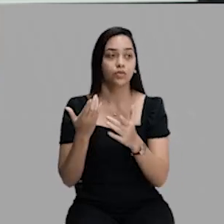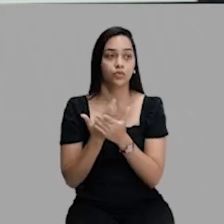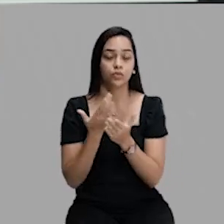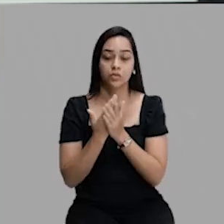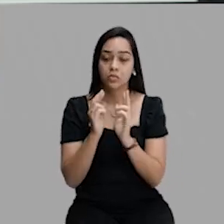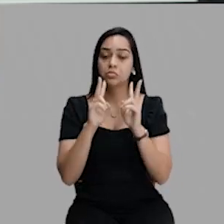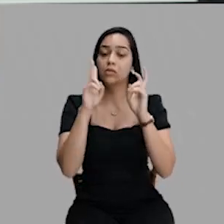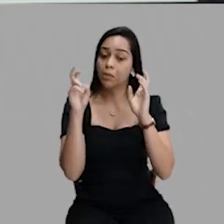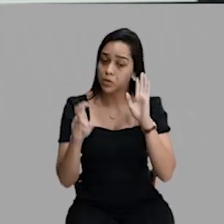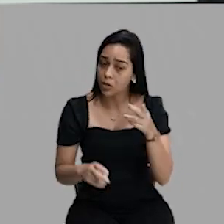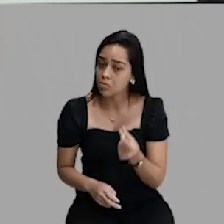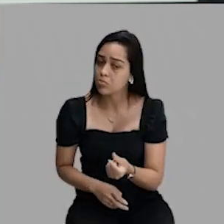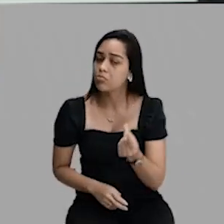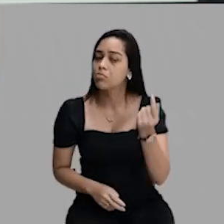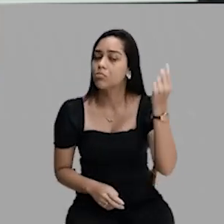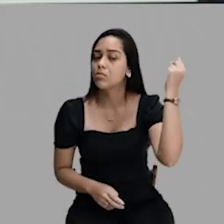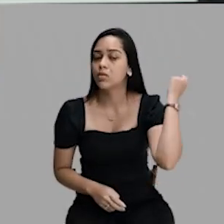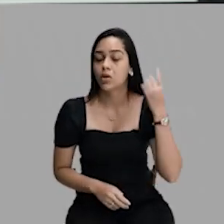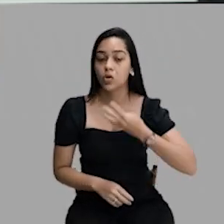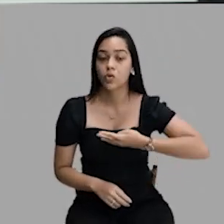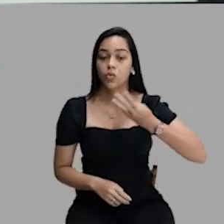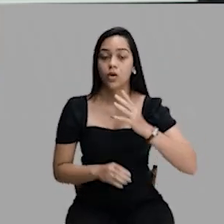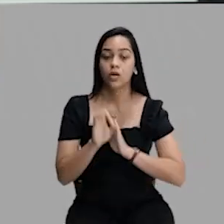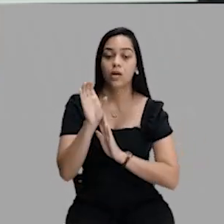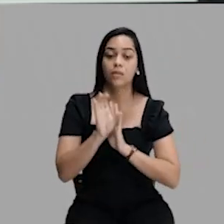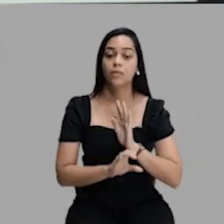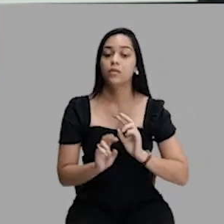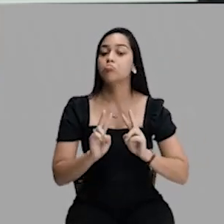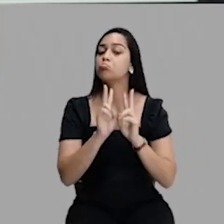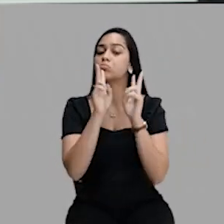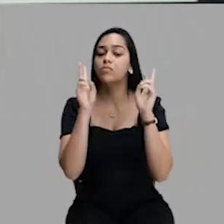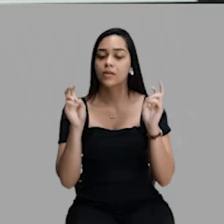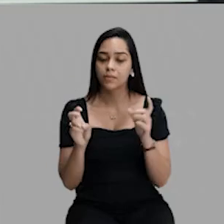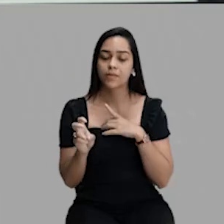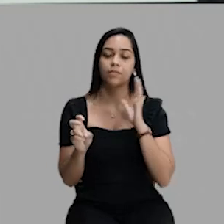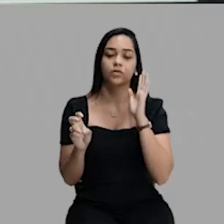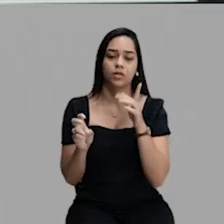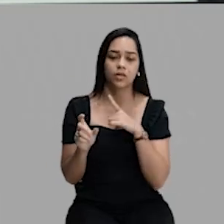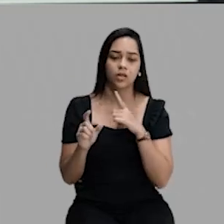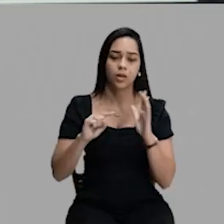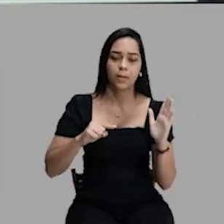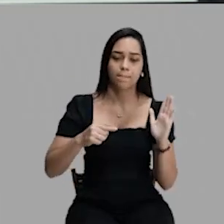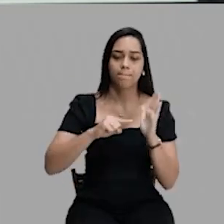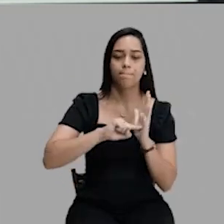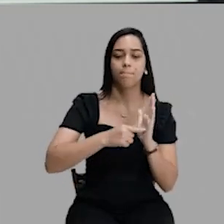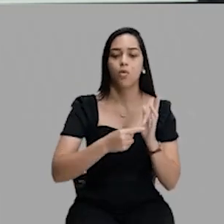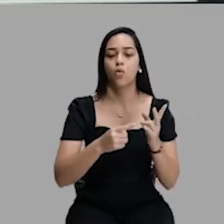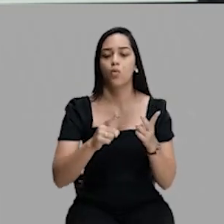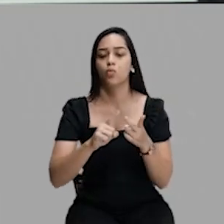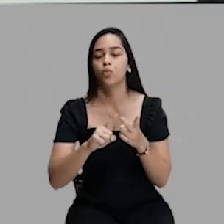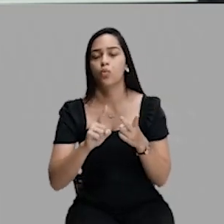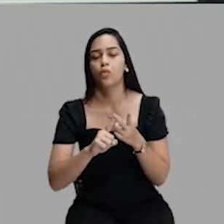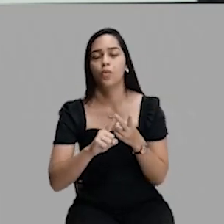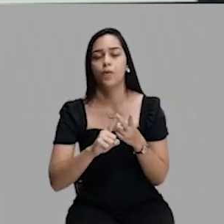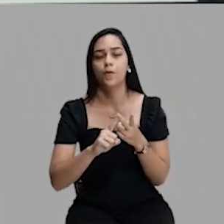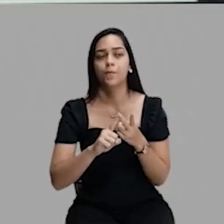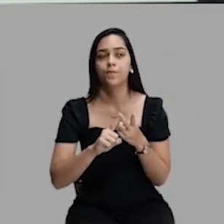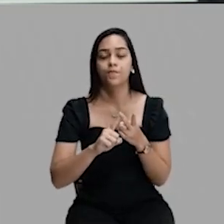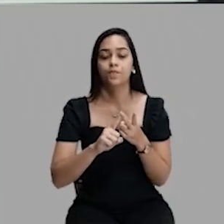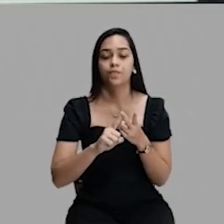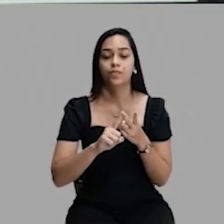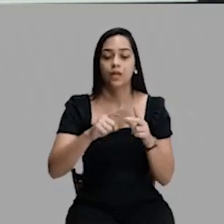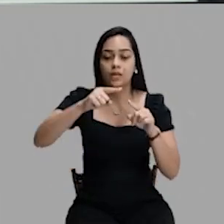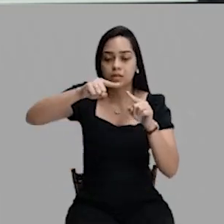esse assunto já há algum tempo, né? Já é o quarto capítulo sobre esse assunto. Falamos aqui de ponto, né? Falamos aqui